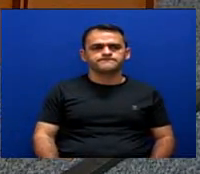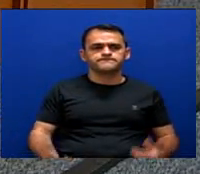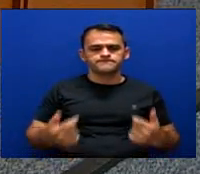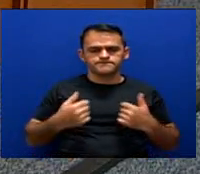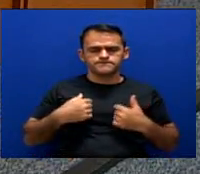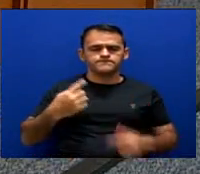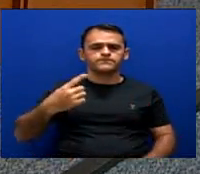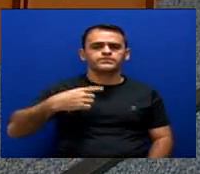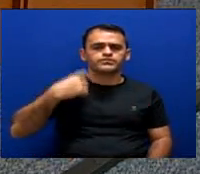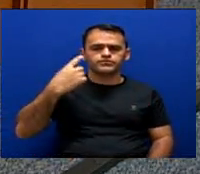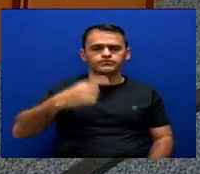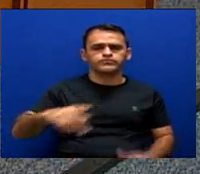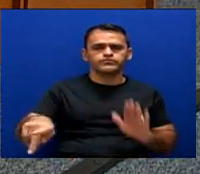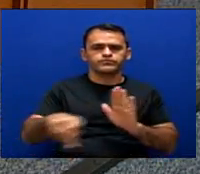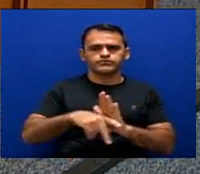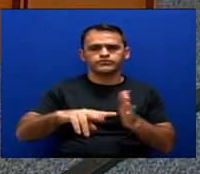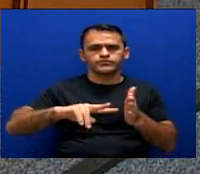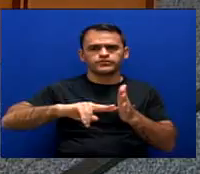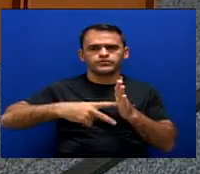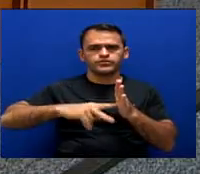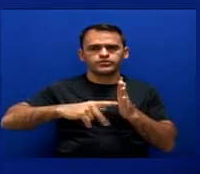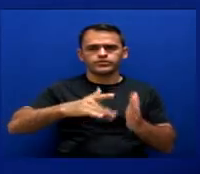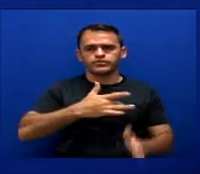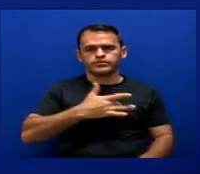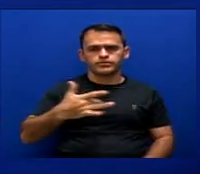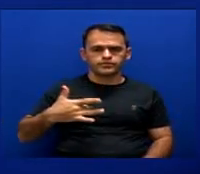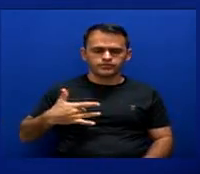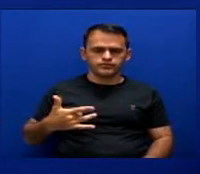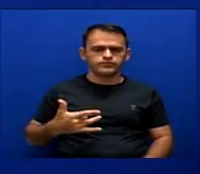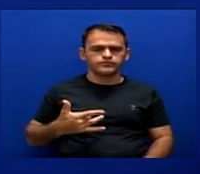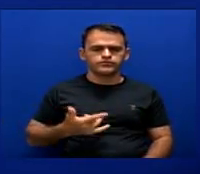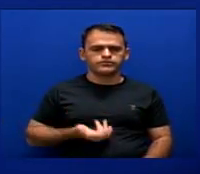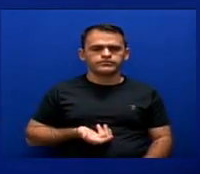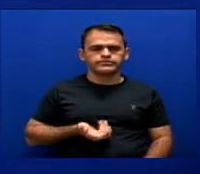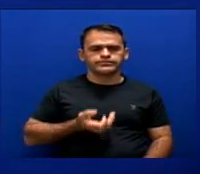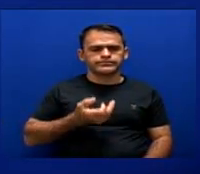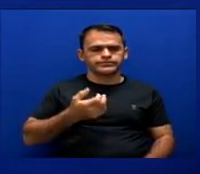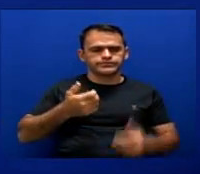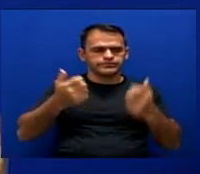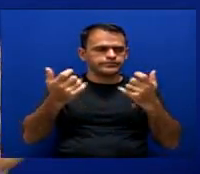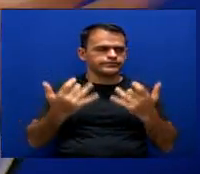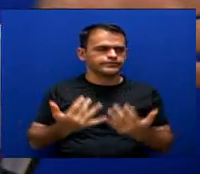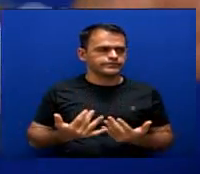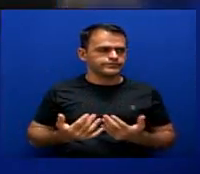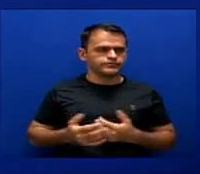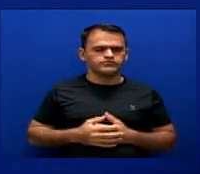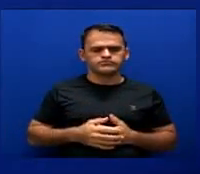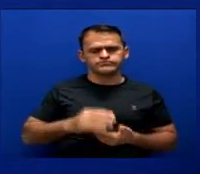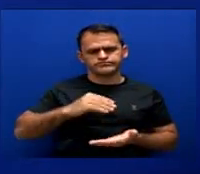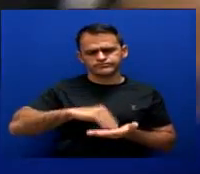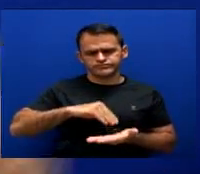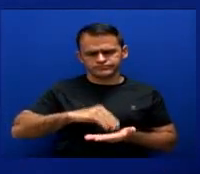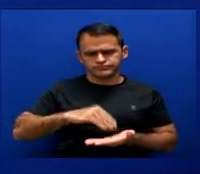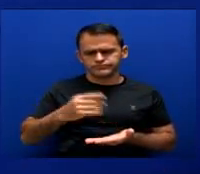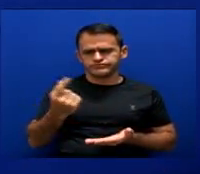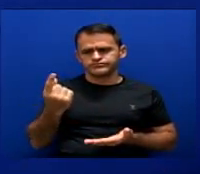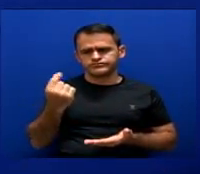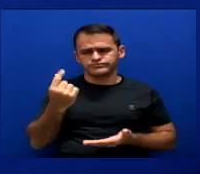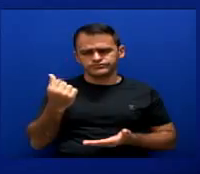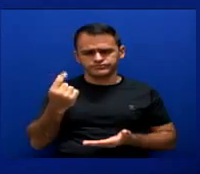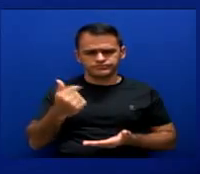de advogado do sindicato da saúde cabo tecer alguns comentários é referente à questão da falta de pagamento da insalubridade